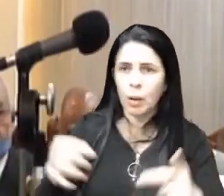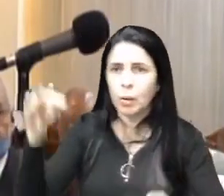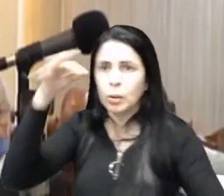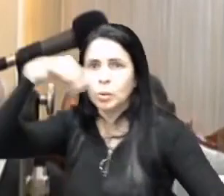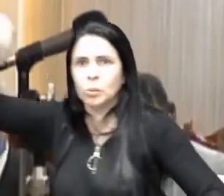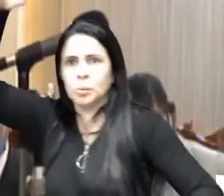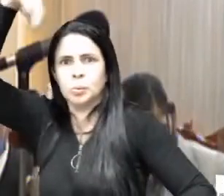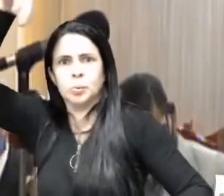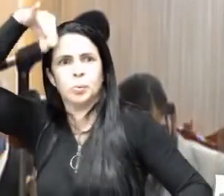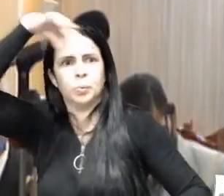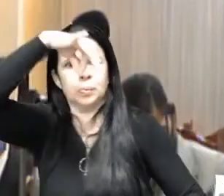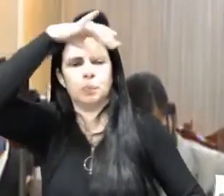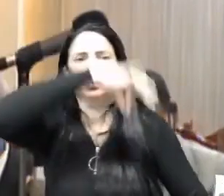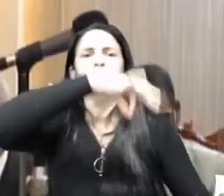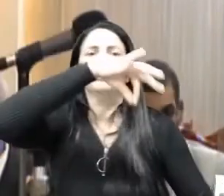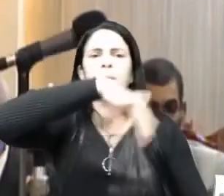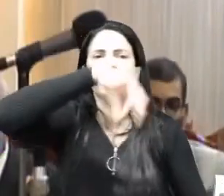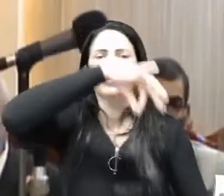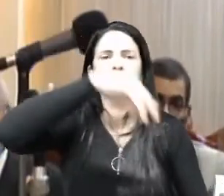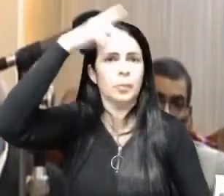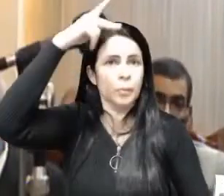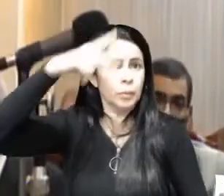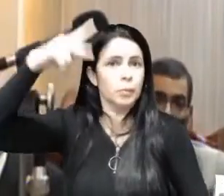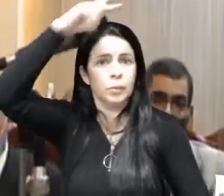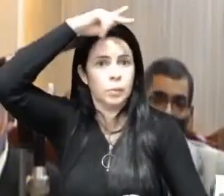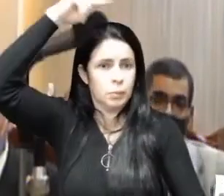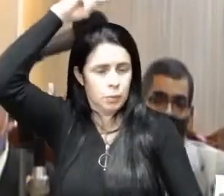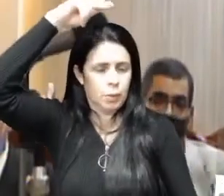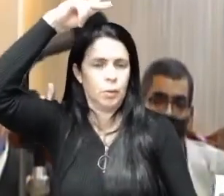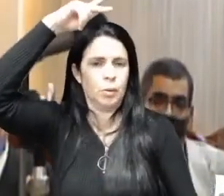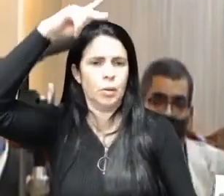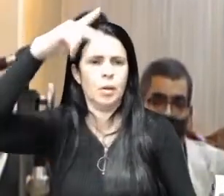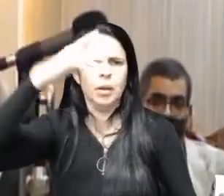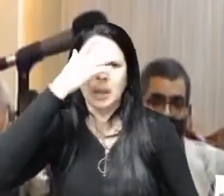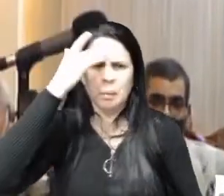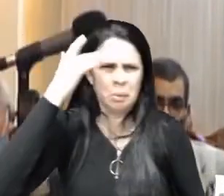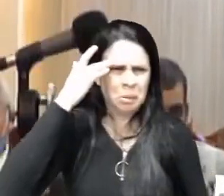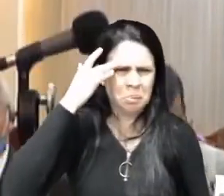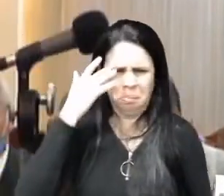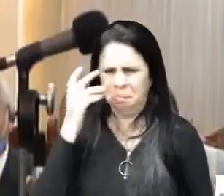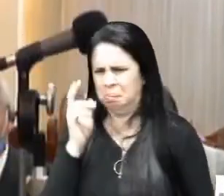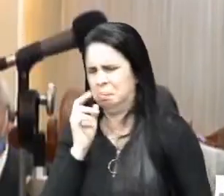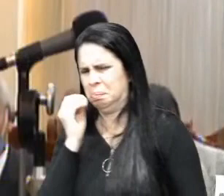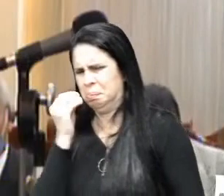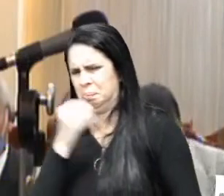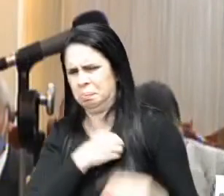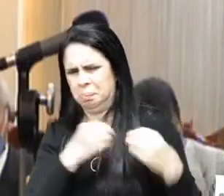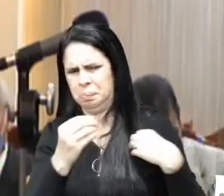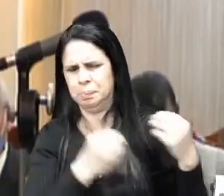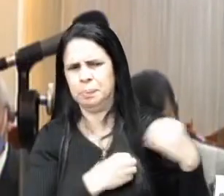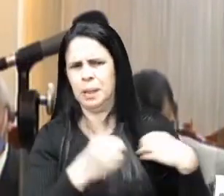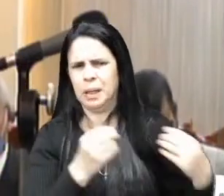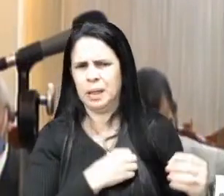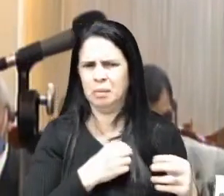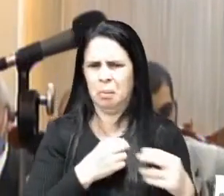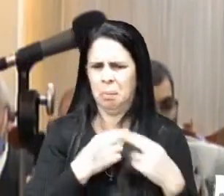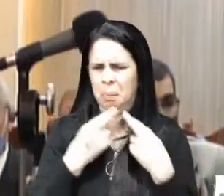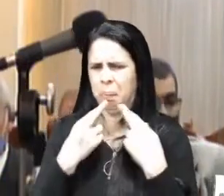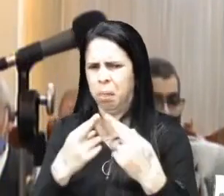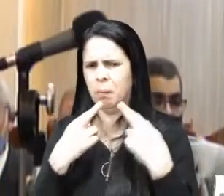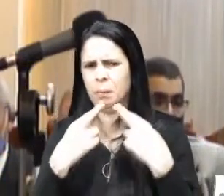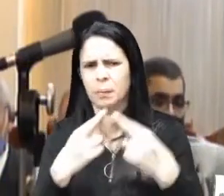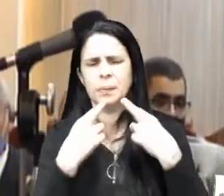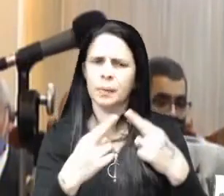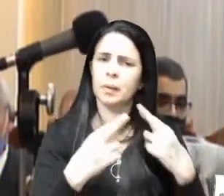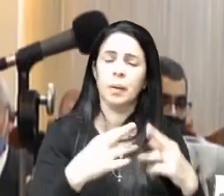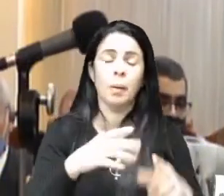Espírito Santo no dia de Pentecostes, e alguns até blasfemavam, outros murmuravam, não